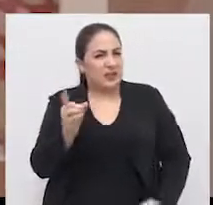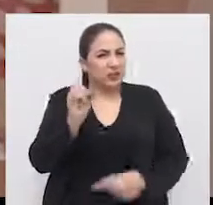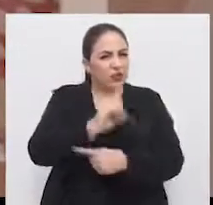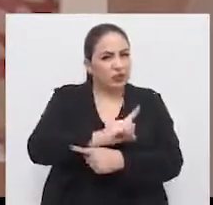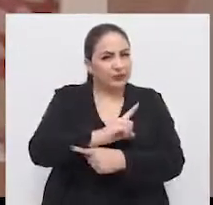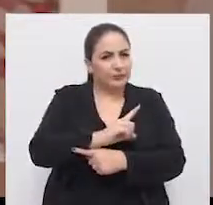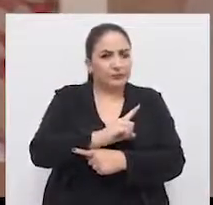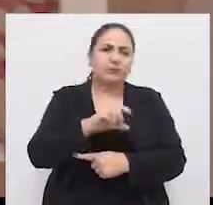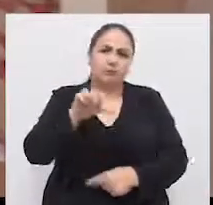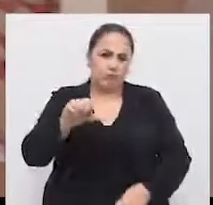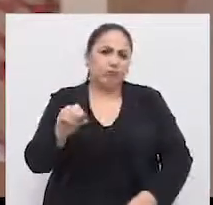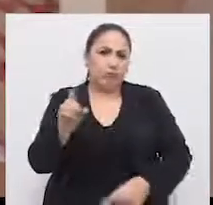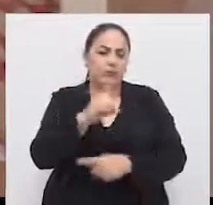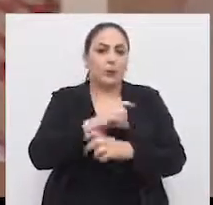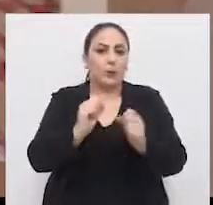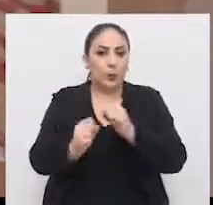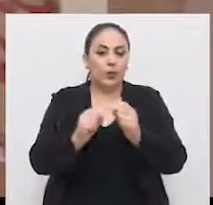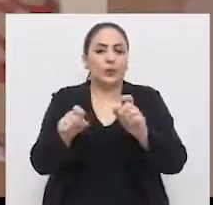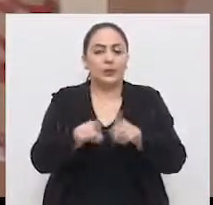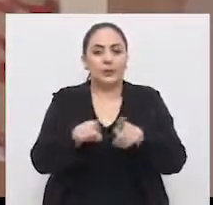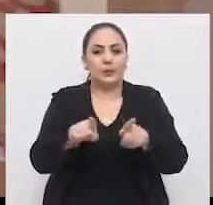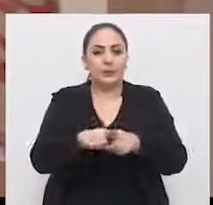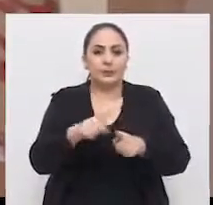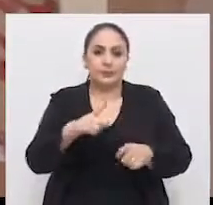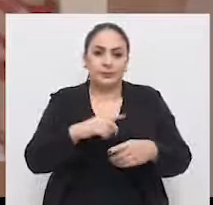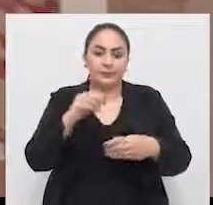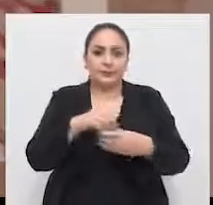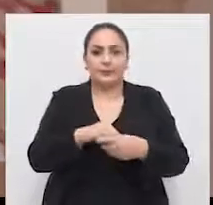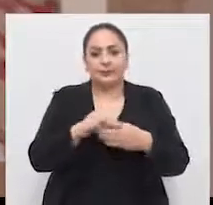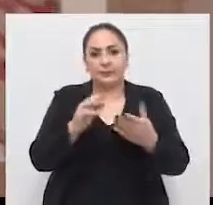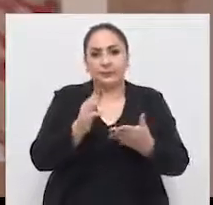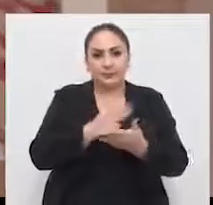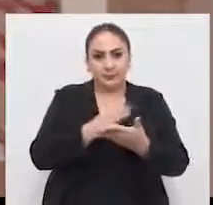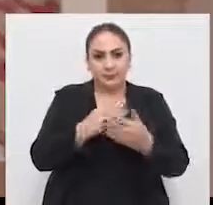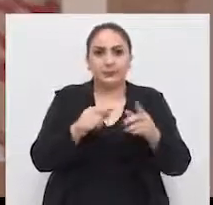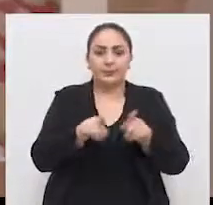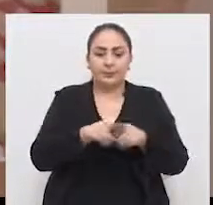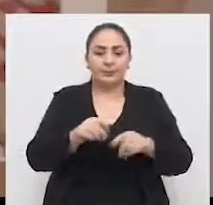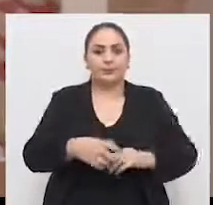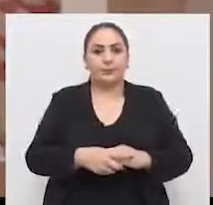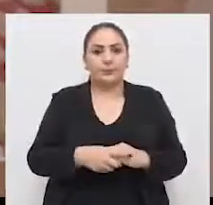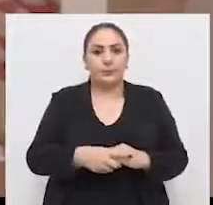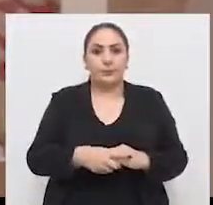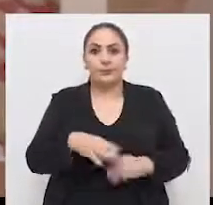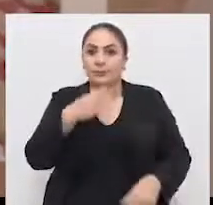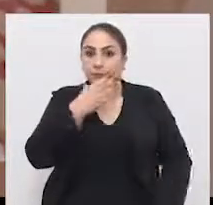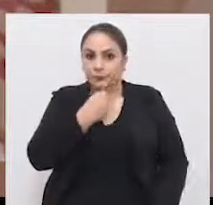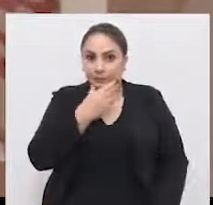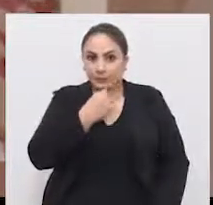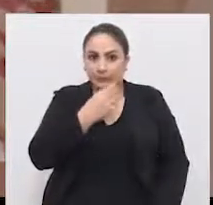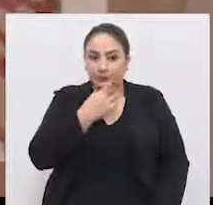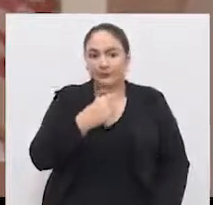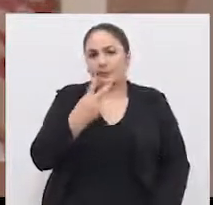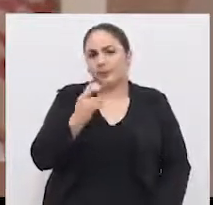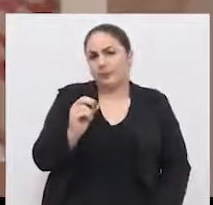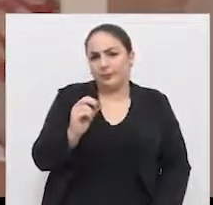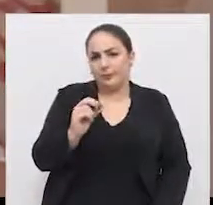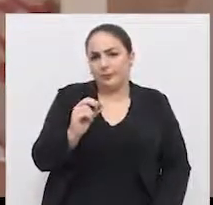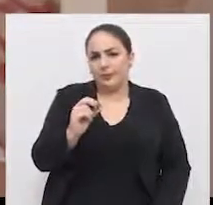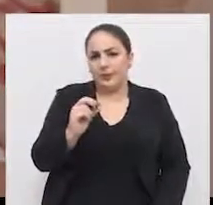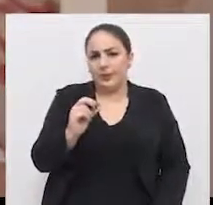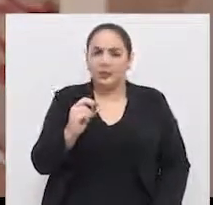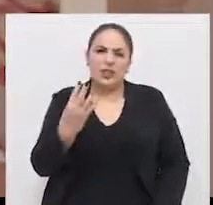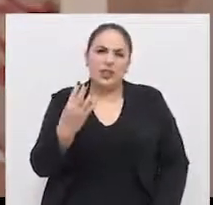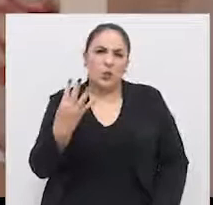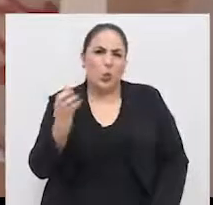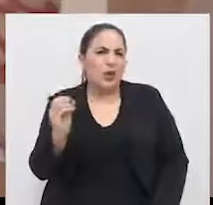dias, 90 dias também pode ser, está dentro de uma média legal ainda. Para o homem, entre 20